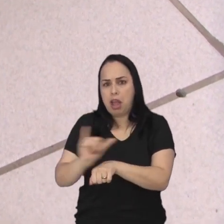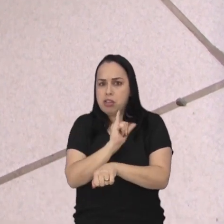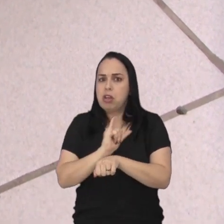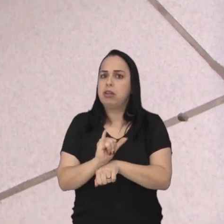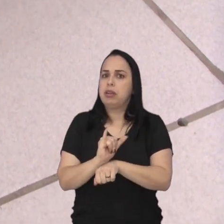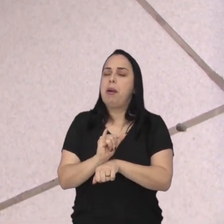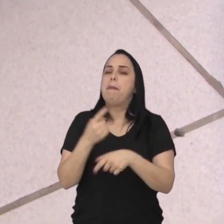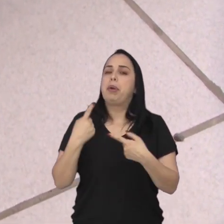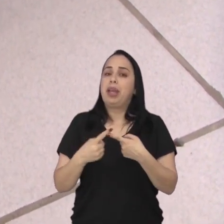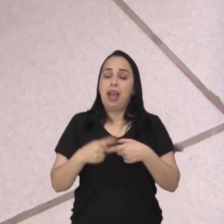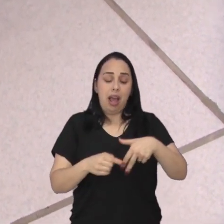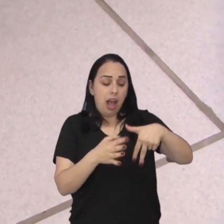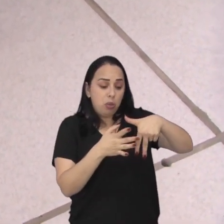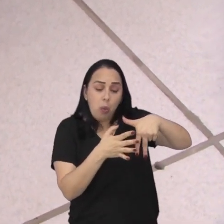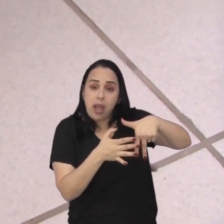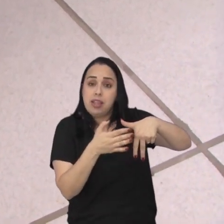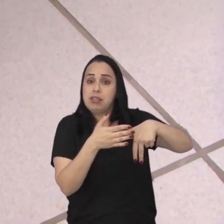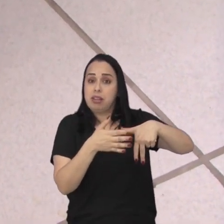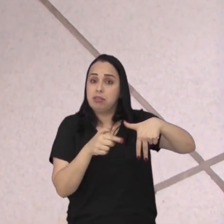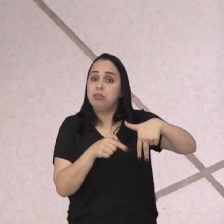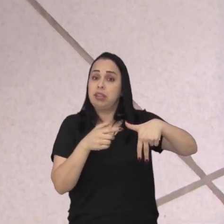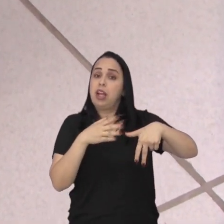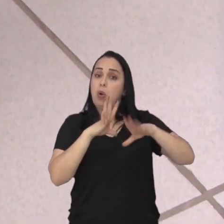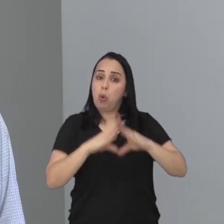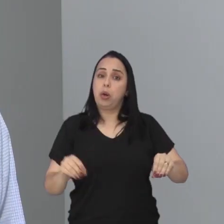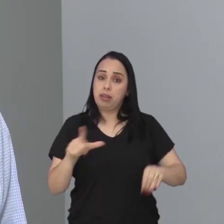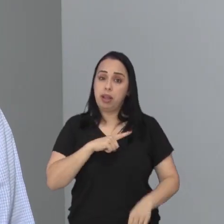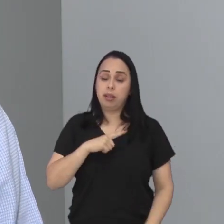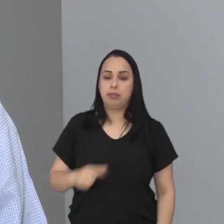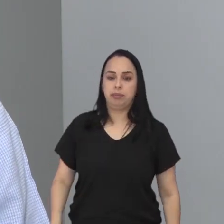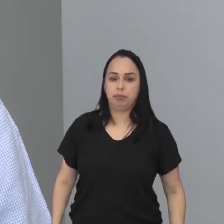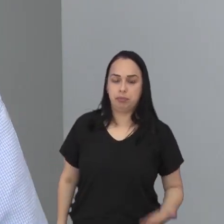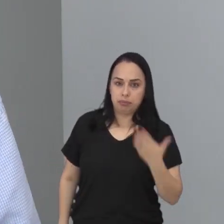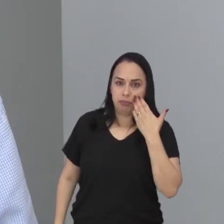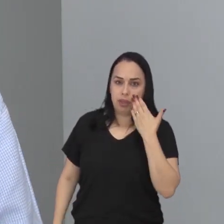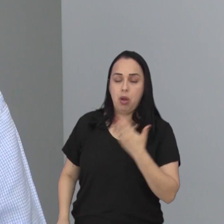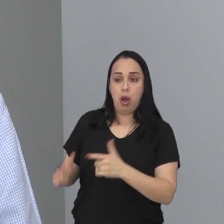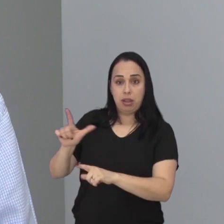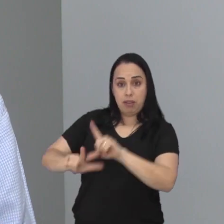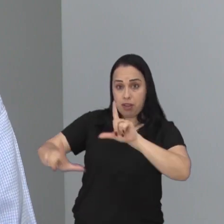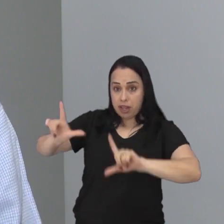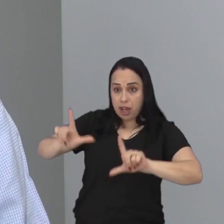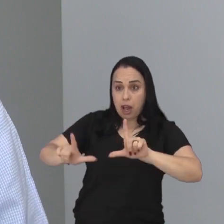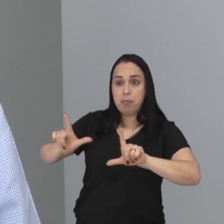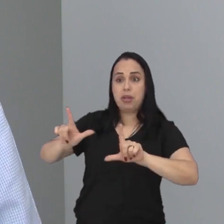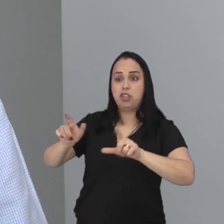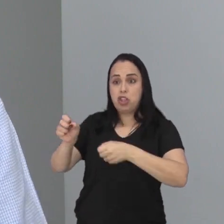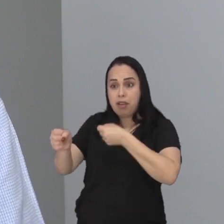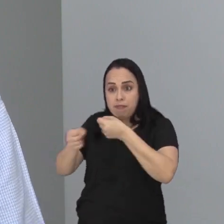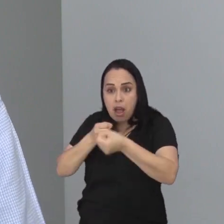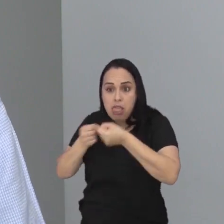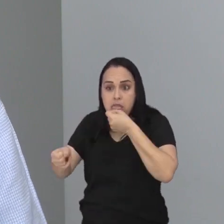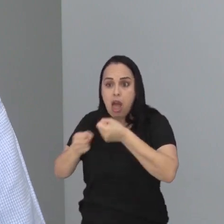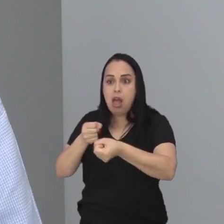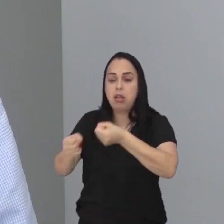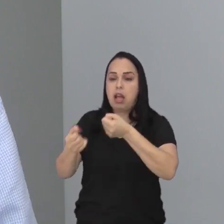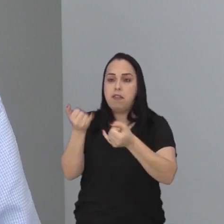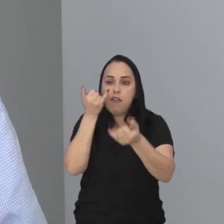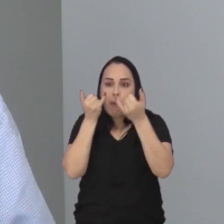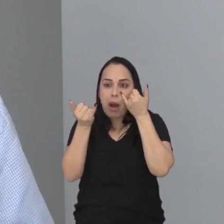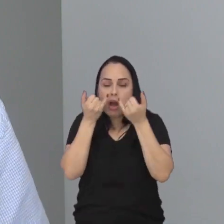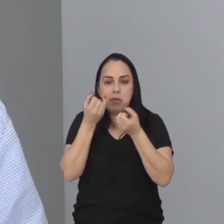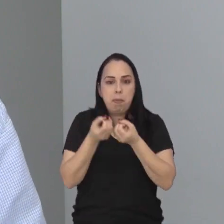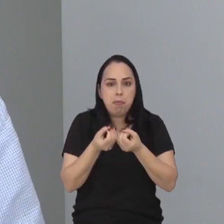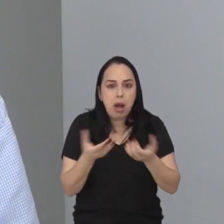contra a trombose, já que a doença tem cura. Eu acredito que esse trabalho que a TV Câmara faz de fazer essas